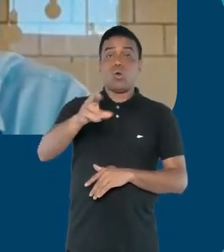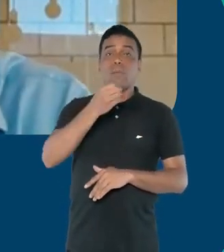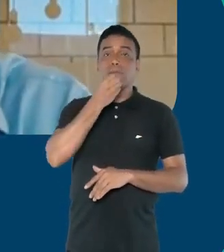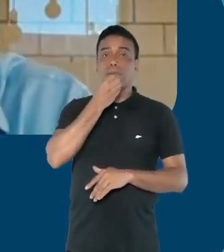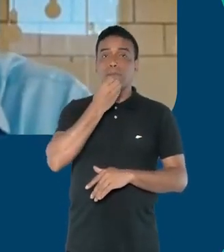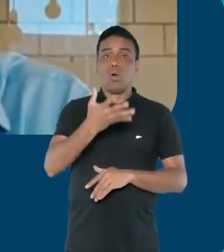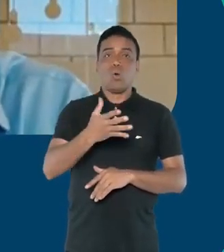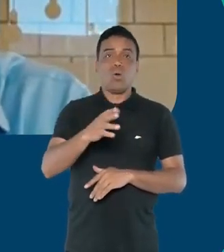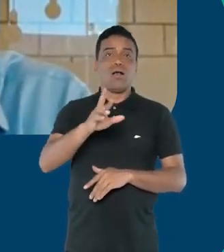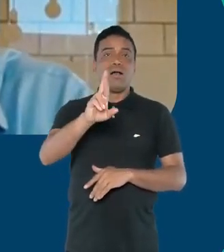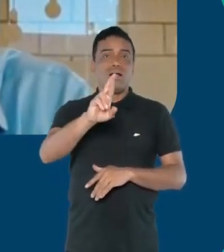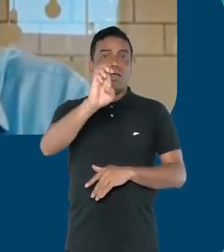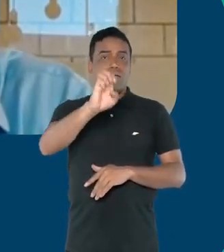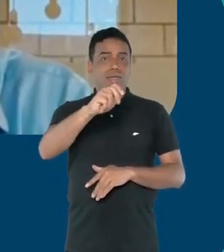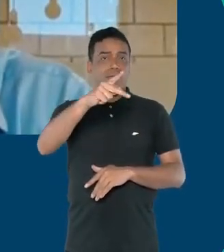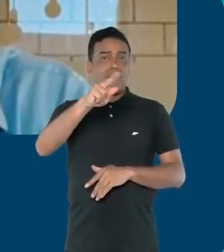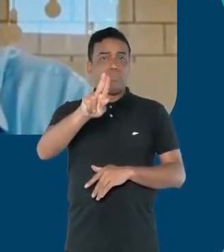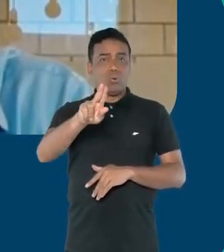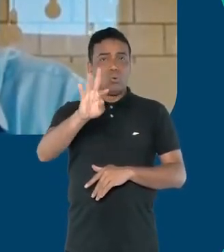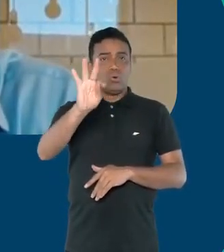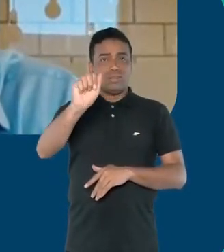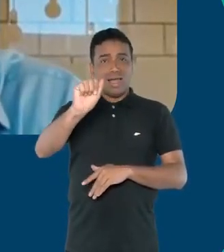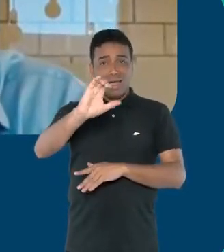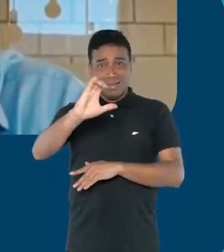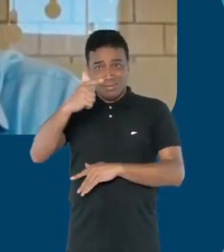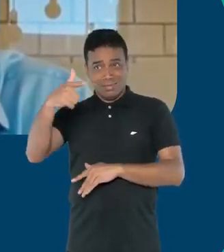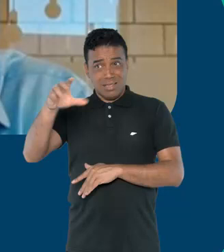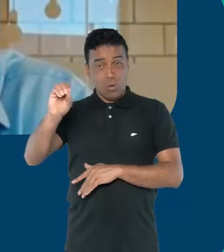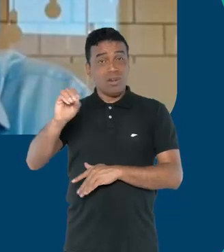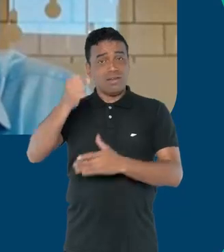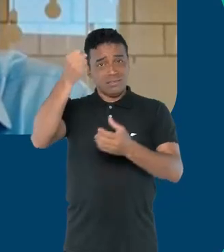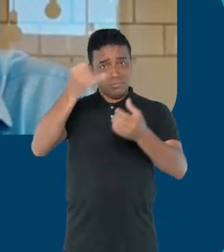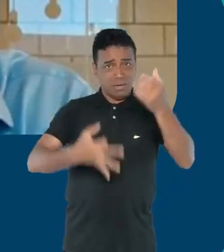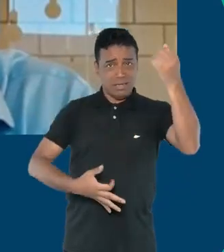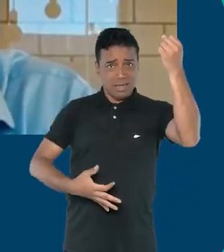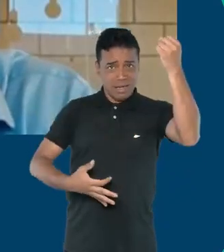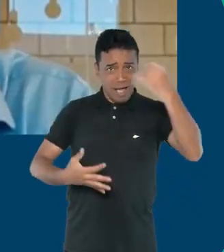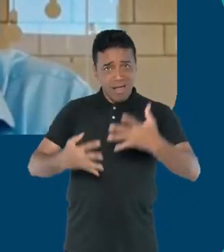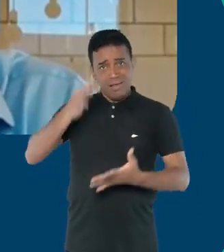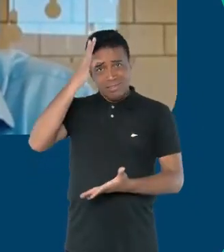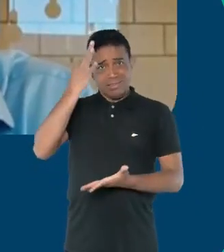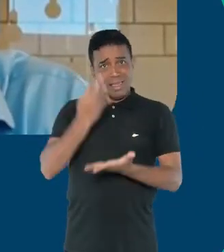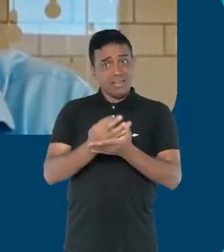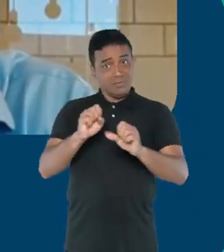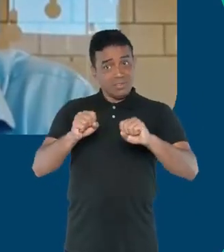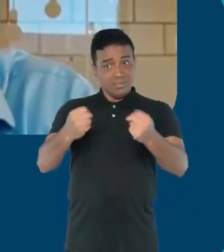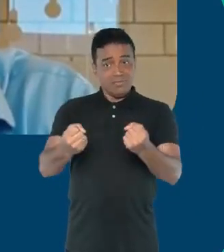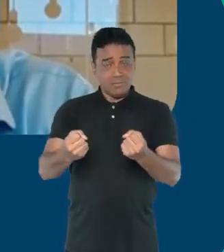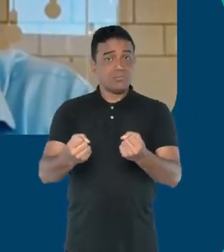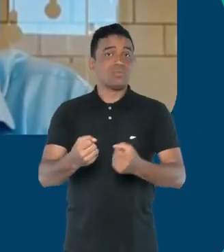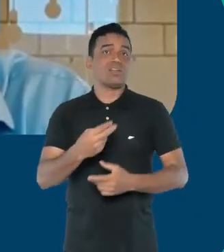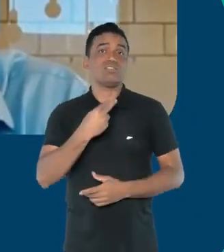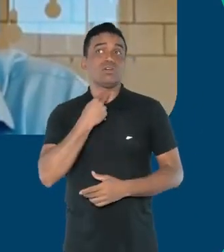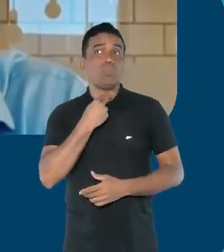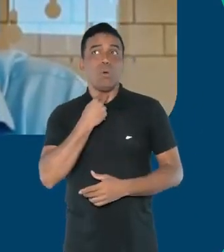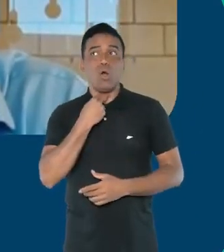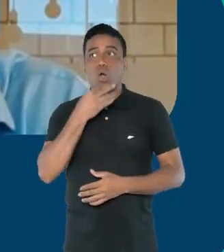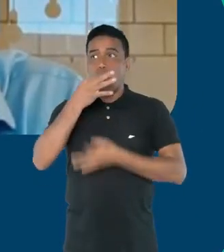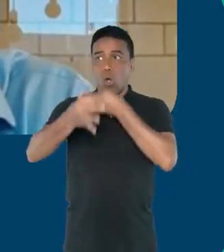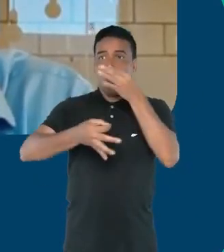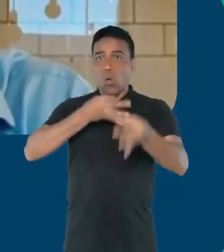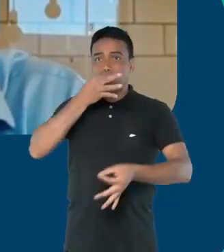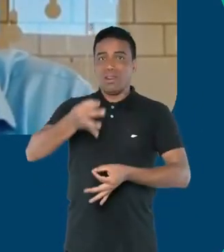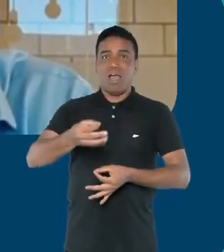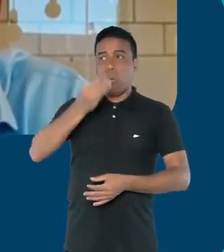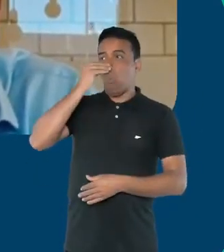vai explicar e vai defender essa tese que, além de você não poder abrir mão da opinião